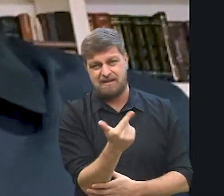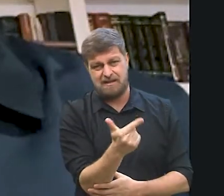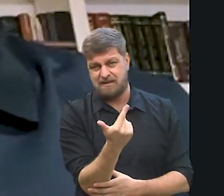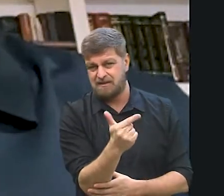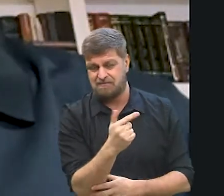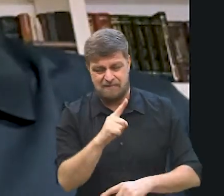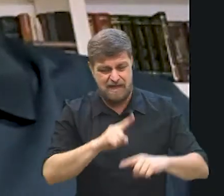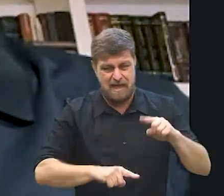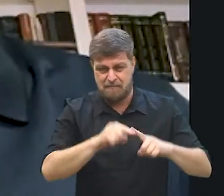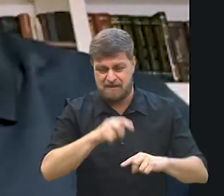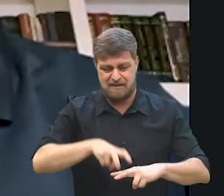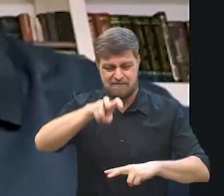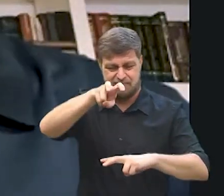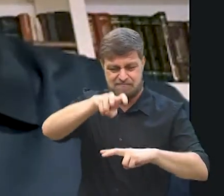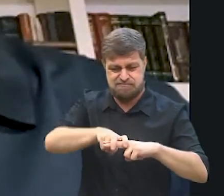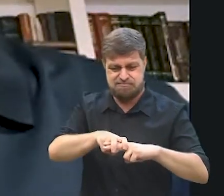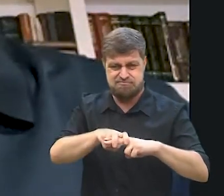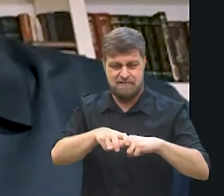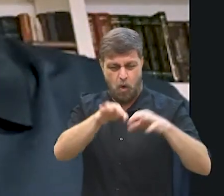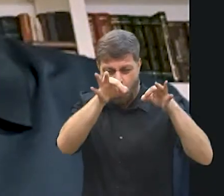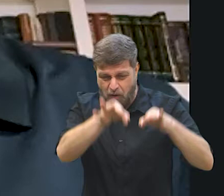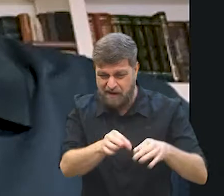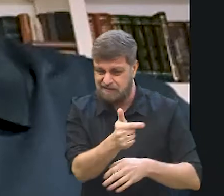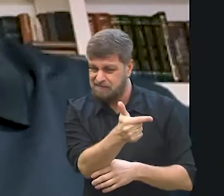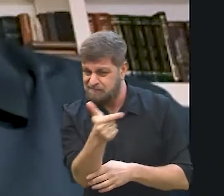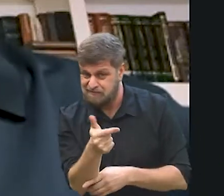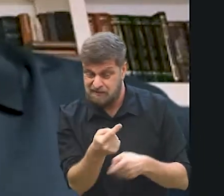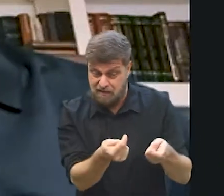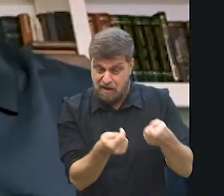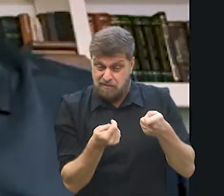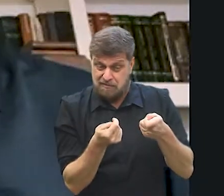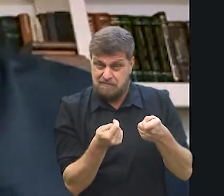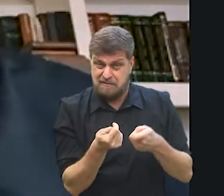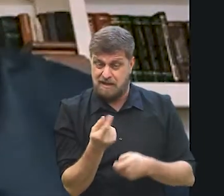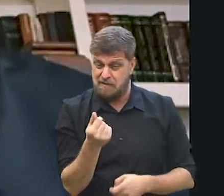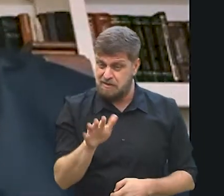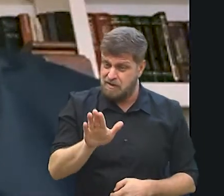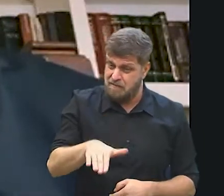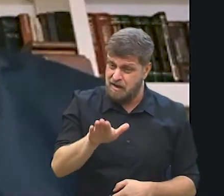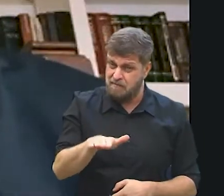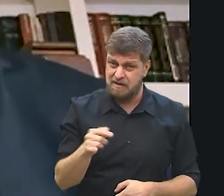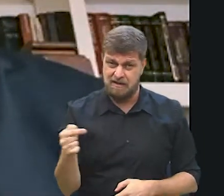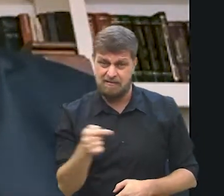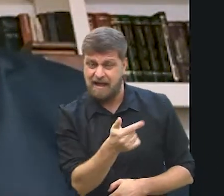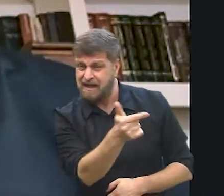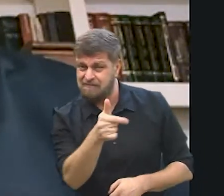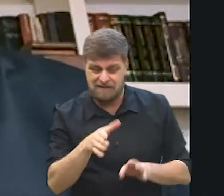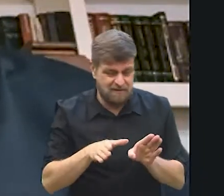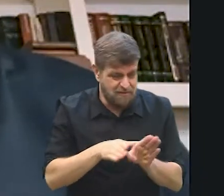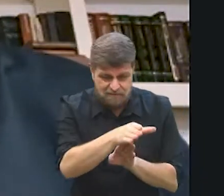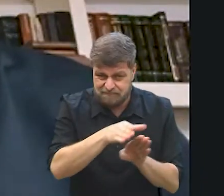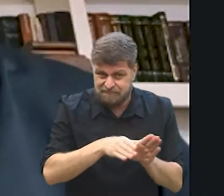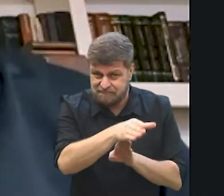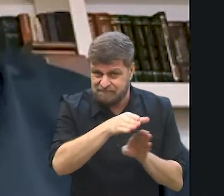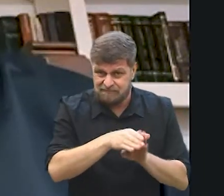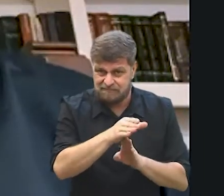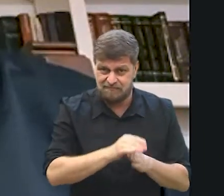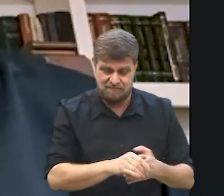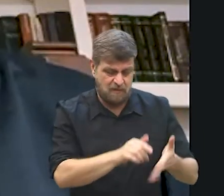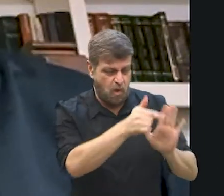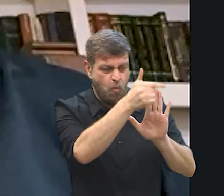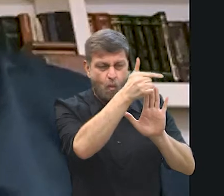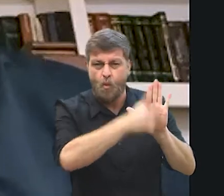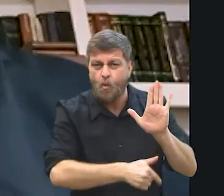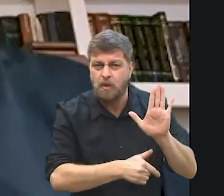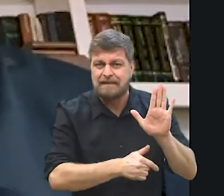nesses assentos, nos estofamentos, para economizar, e não tem uma orientação, inclusive, no manual.